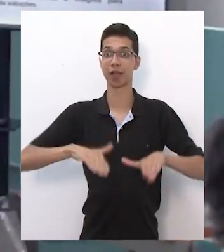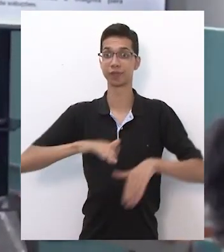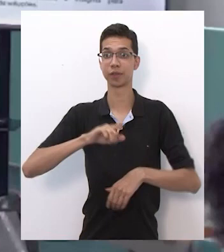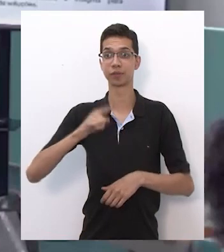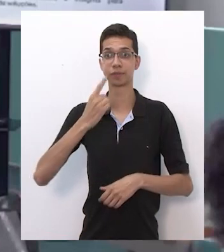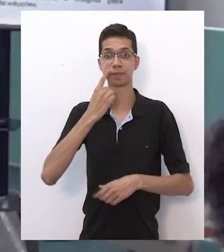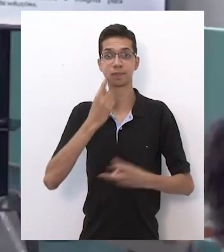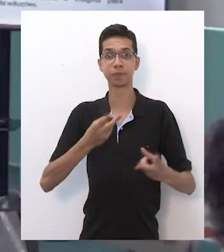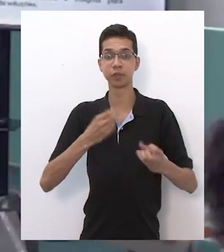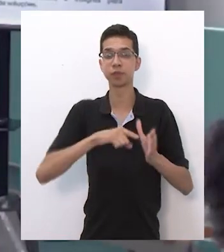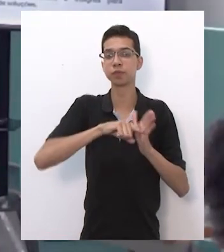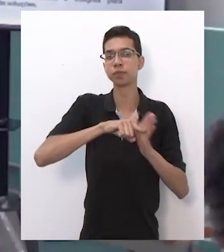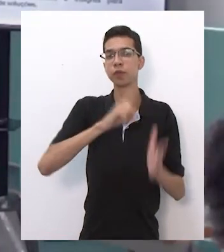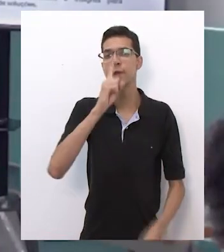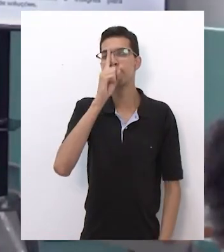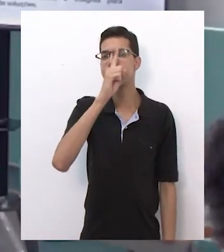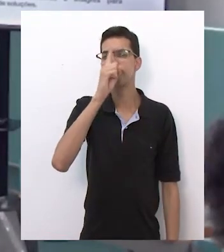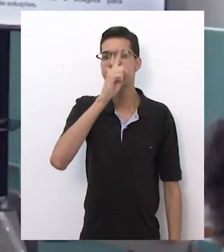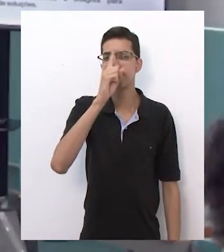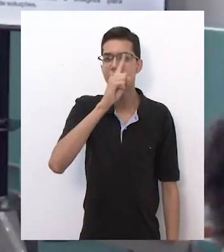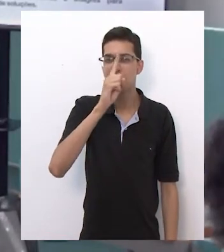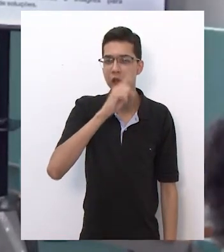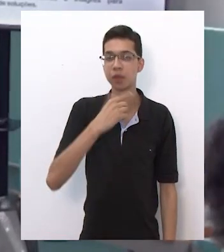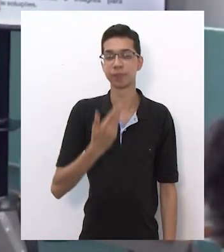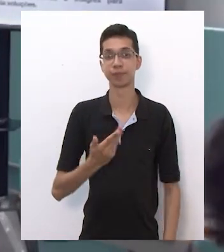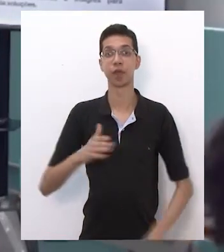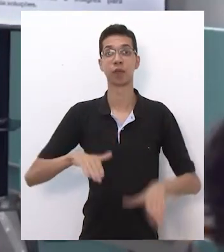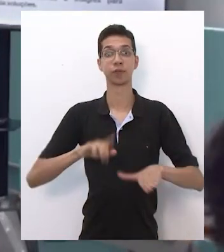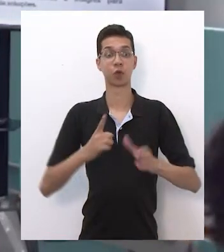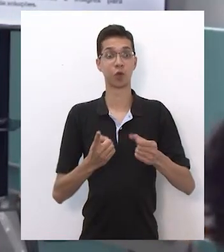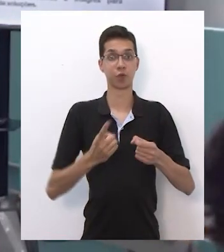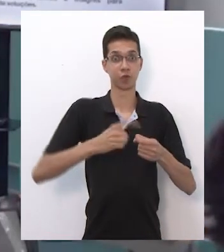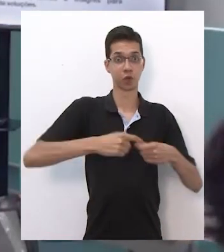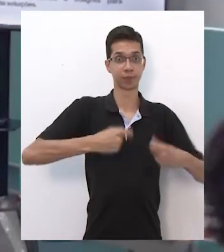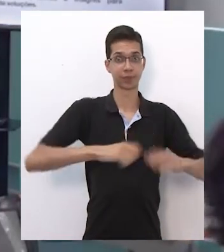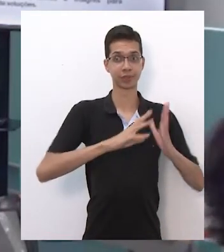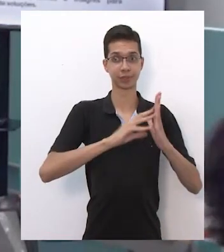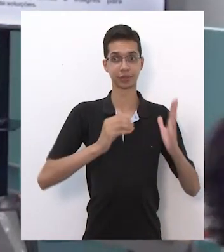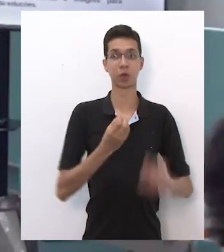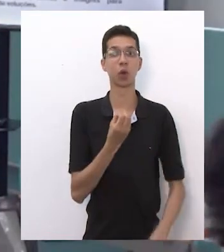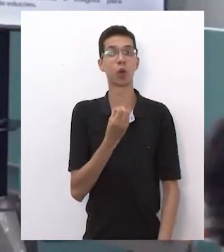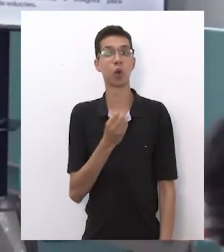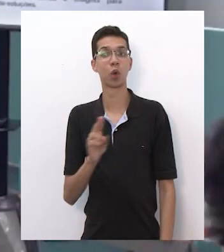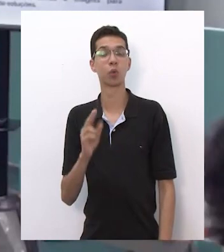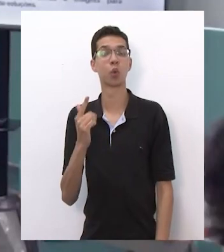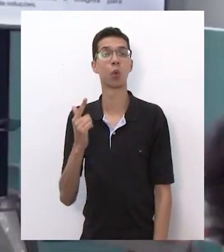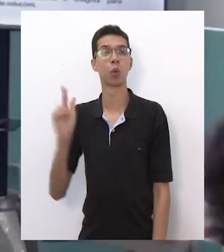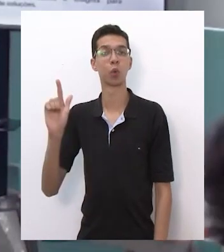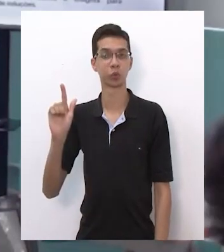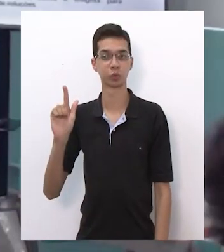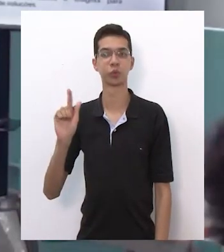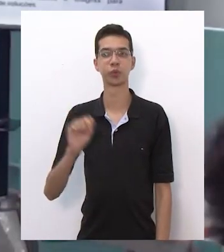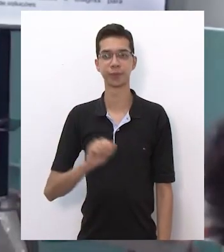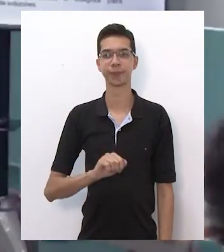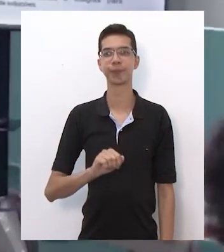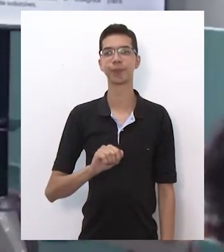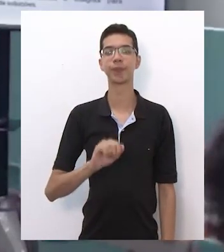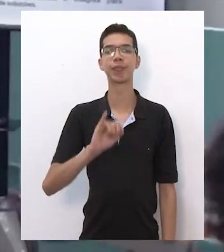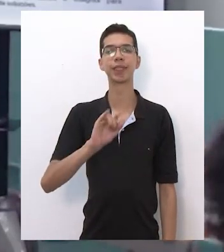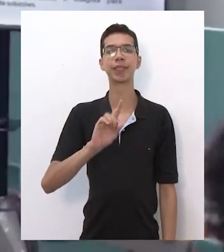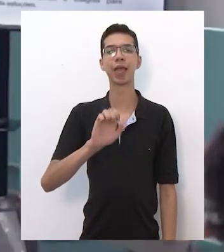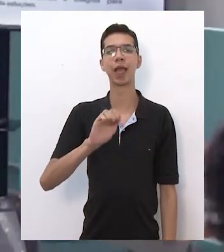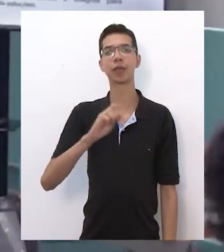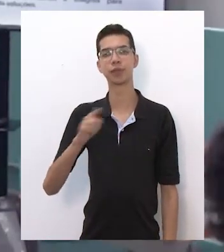alguma falha, ou eu volto aqui no protótipo, ou eu volto aqui na ideação. Né? Então, e esse retorno